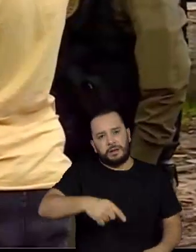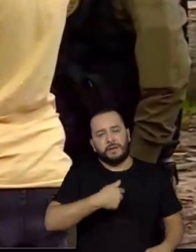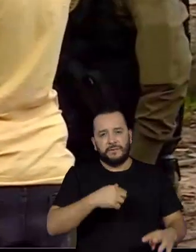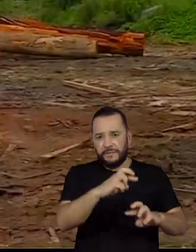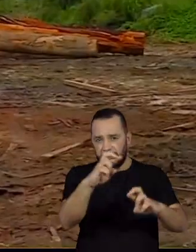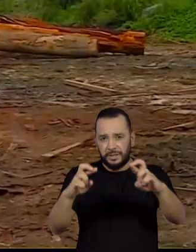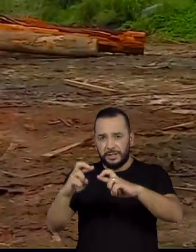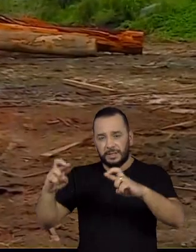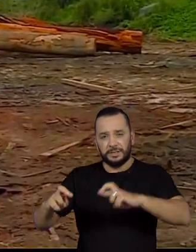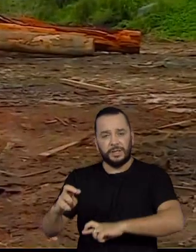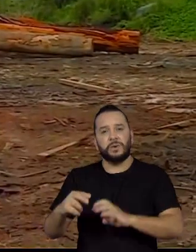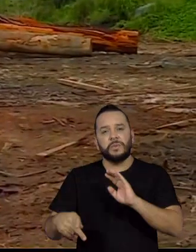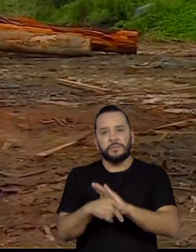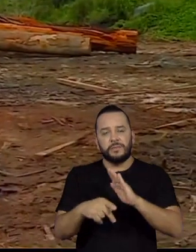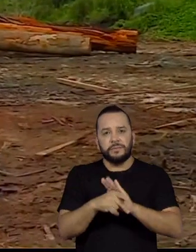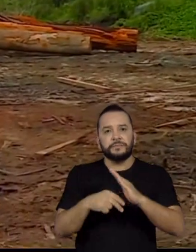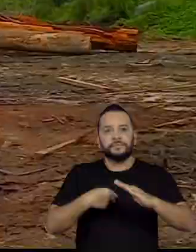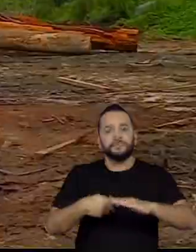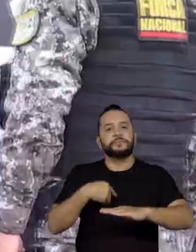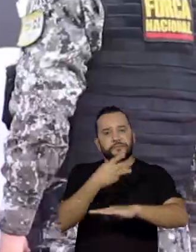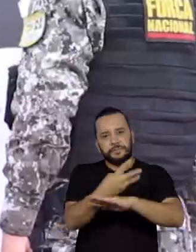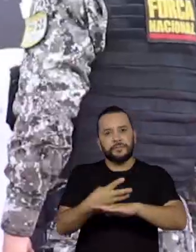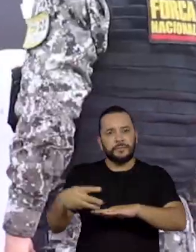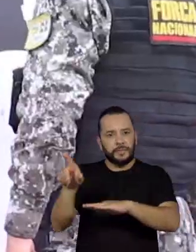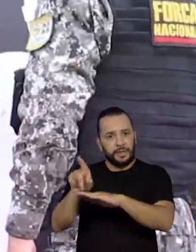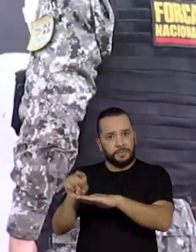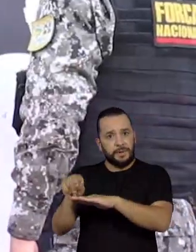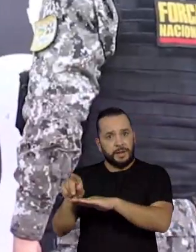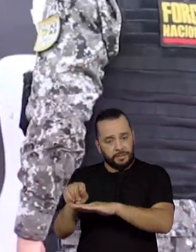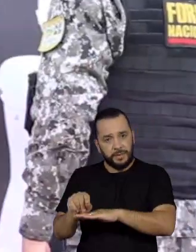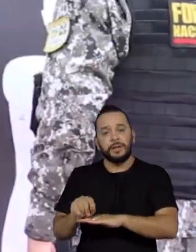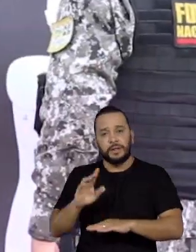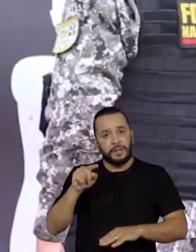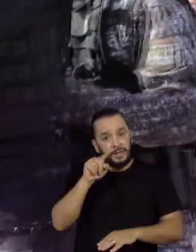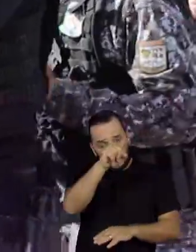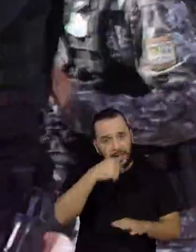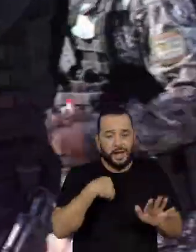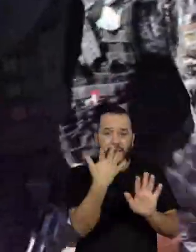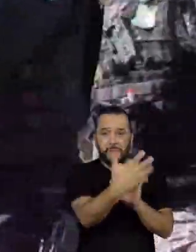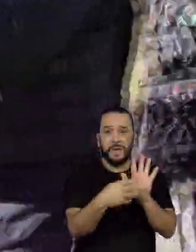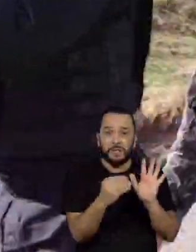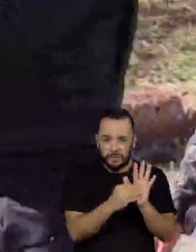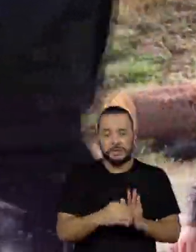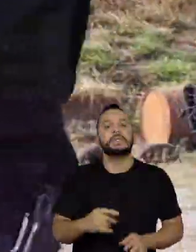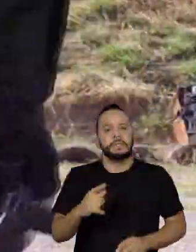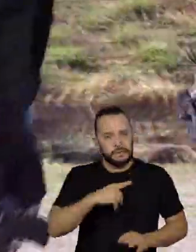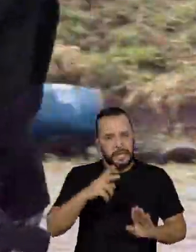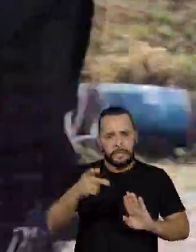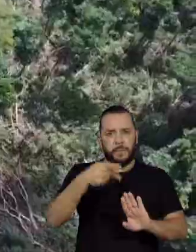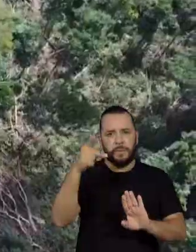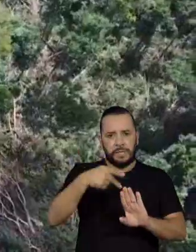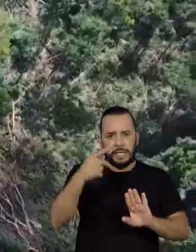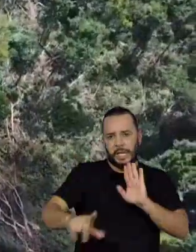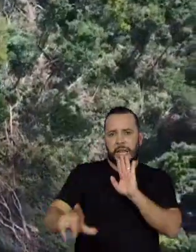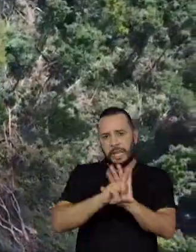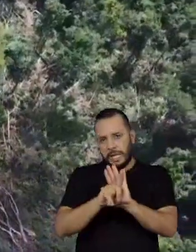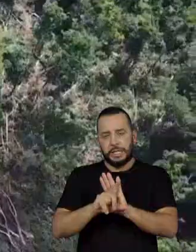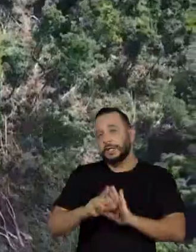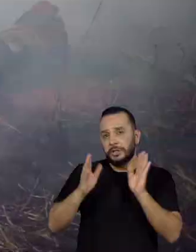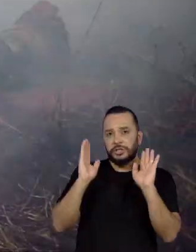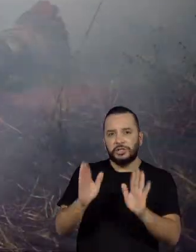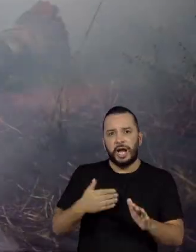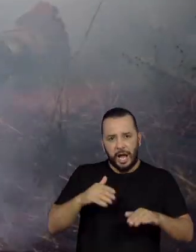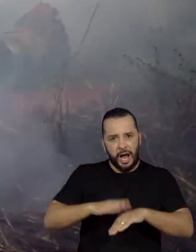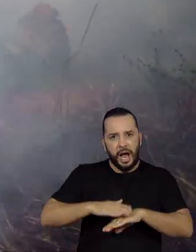fiscalização do IBAMA na Amazônia Legal. A portaria, que prevê o apoio dos agentes em operações contra